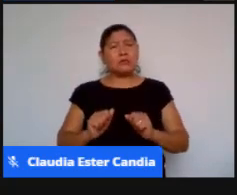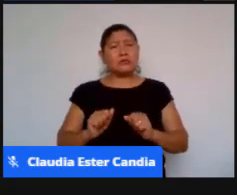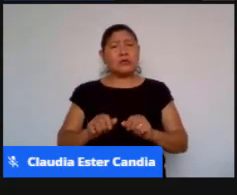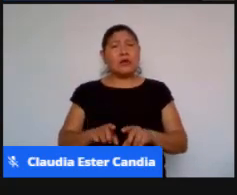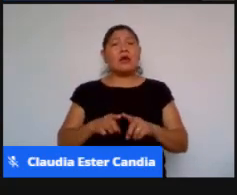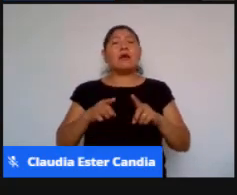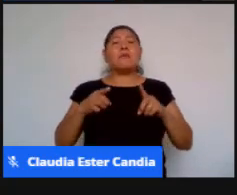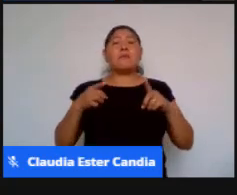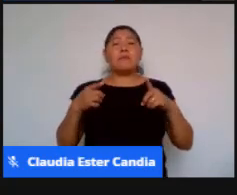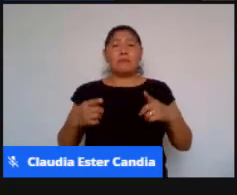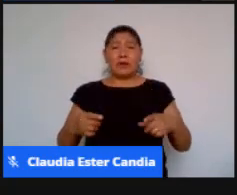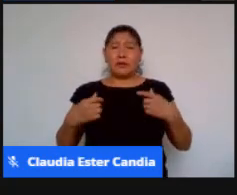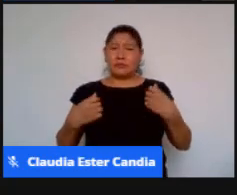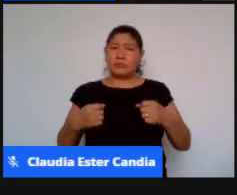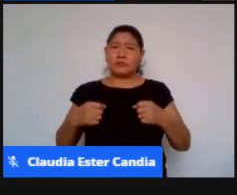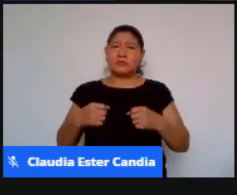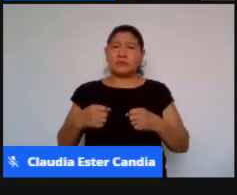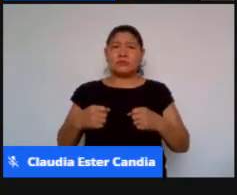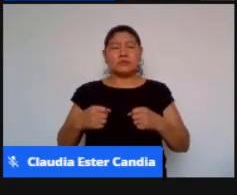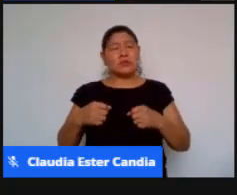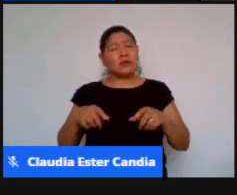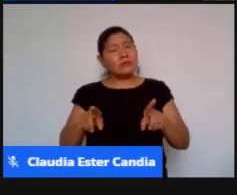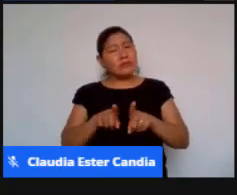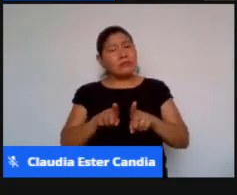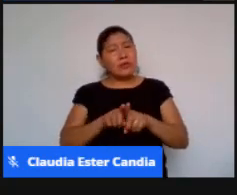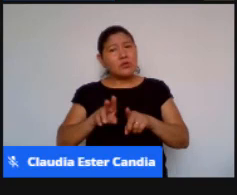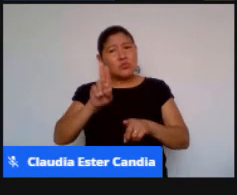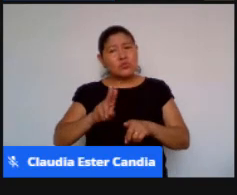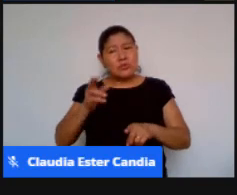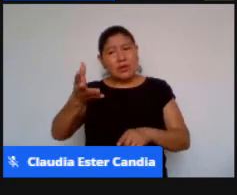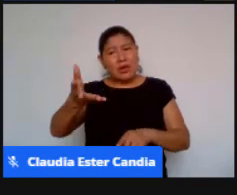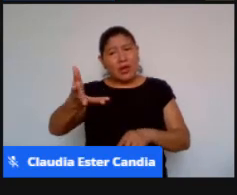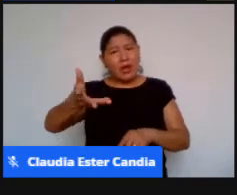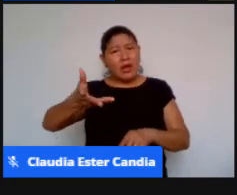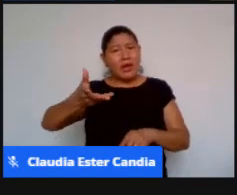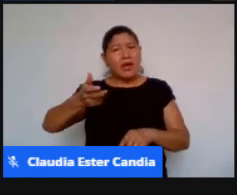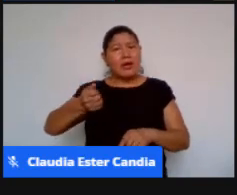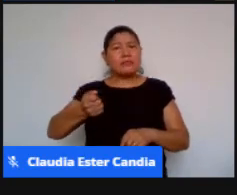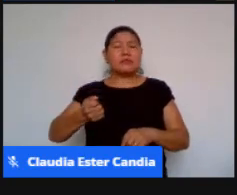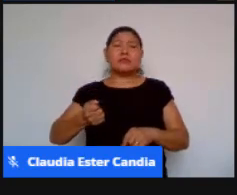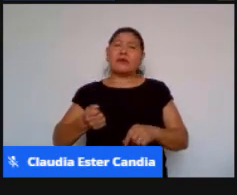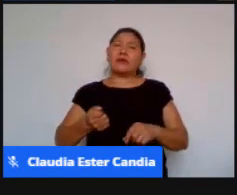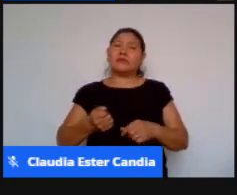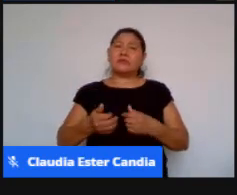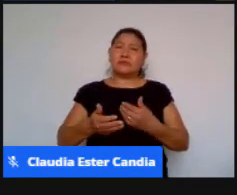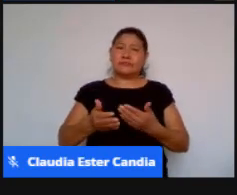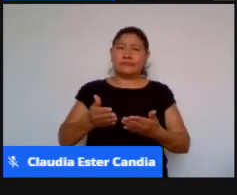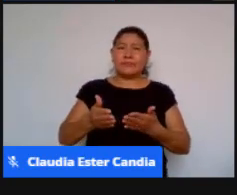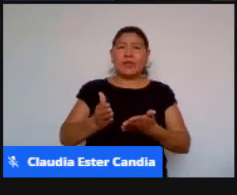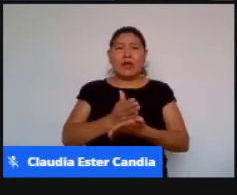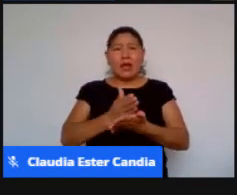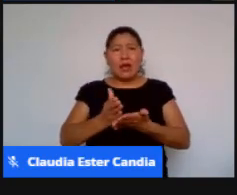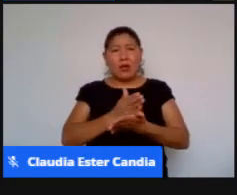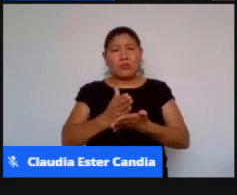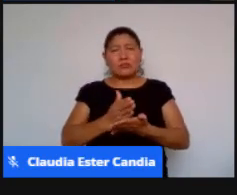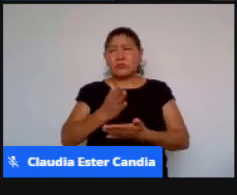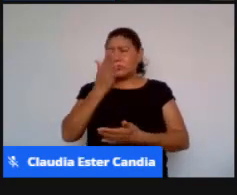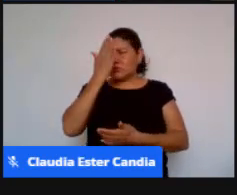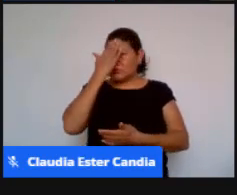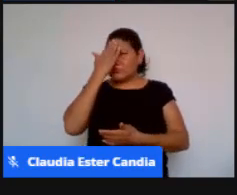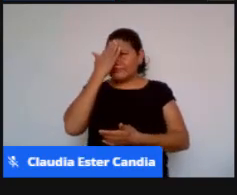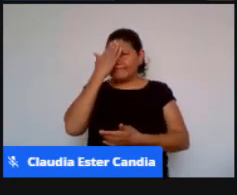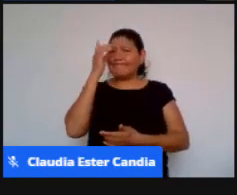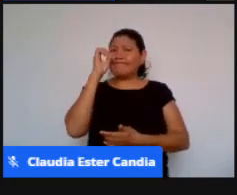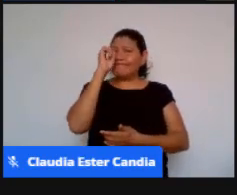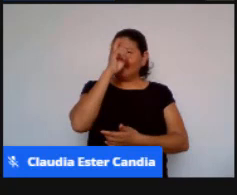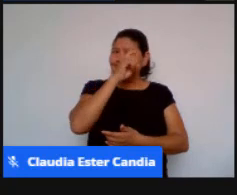que é o mínimo que nós observamos pensando nesse trabalho remoto, que não é fácil para vocês desenvolverem. Lembrando